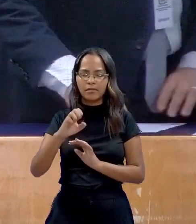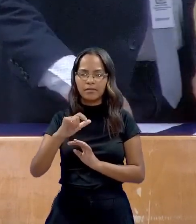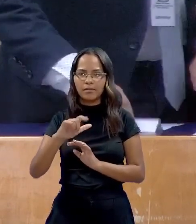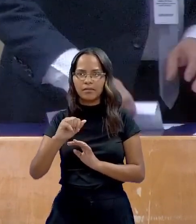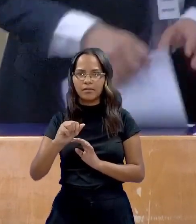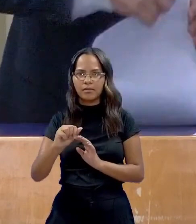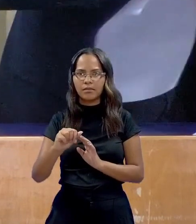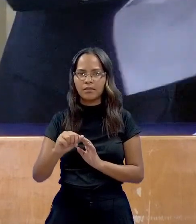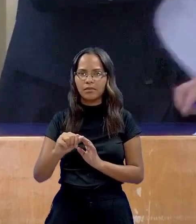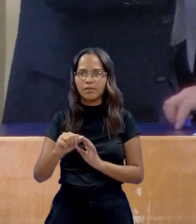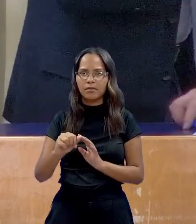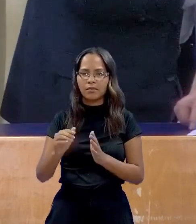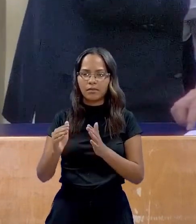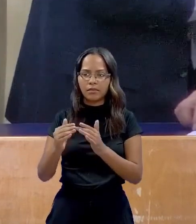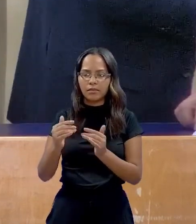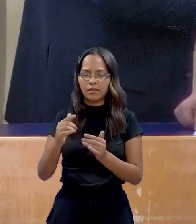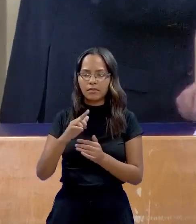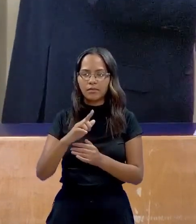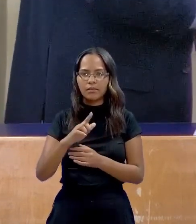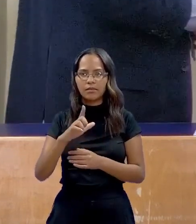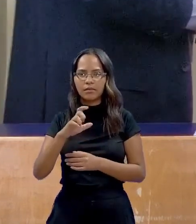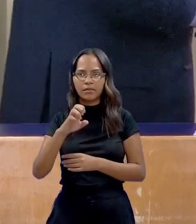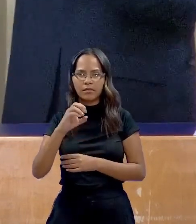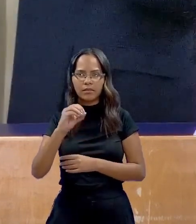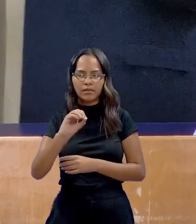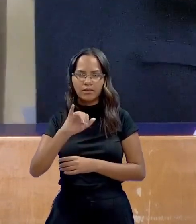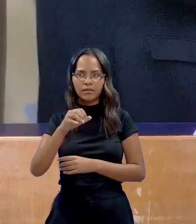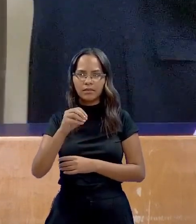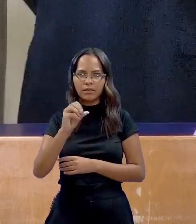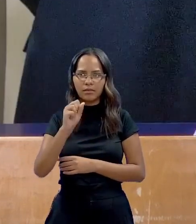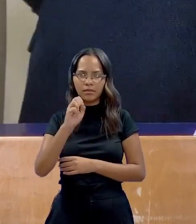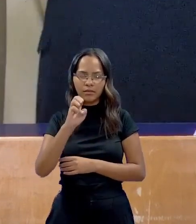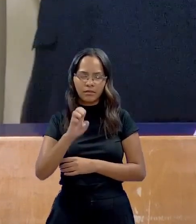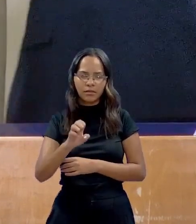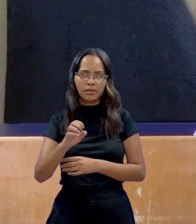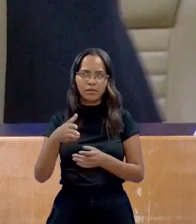vereador Léo José, pela aprovação,